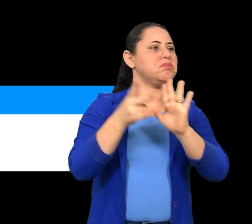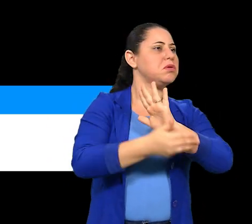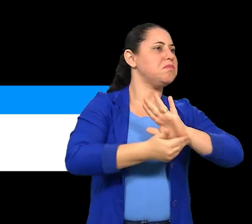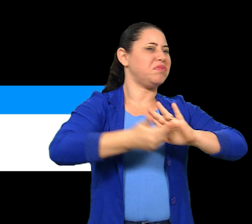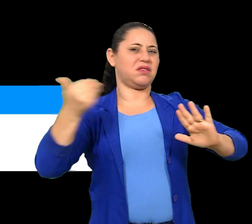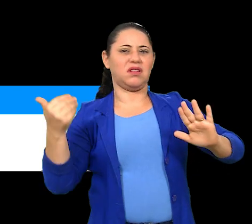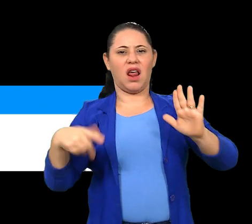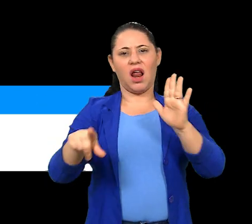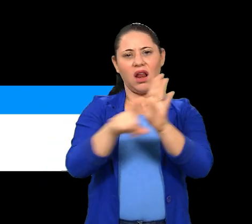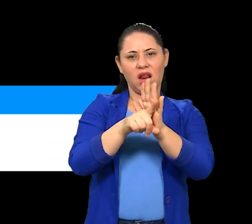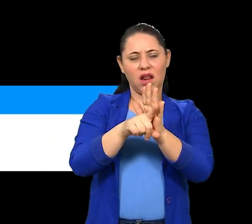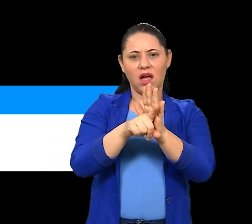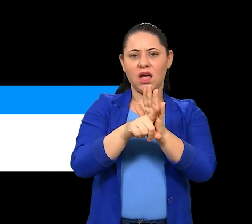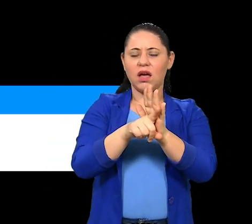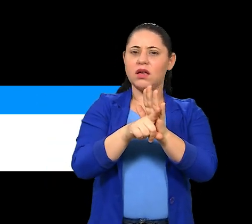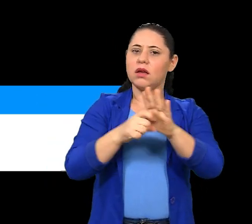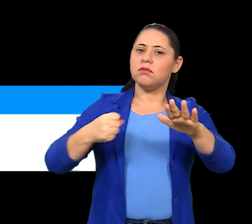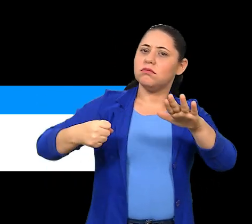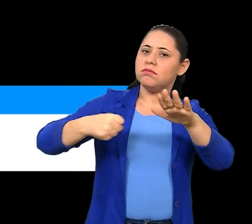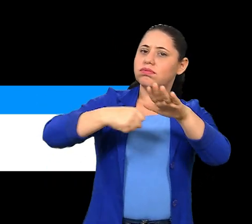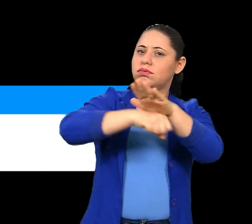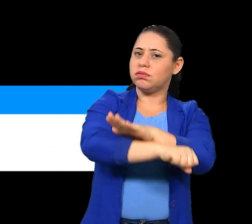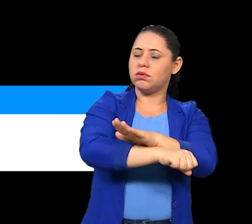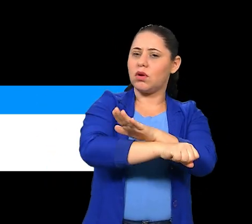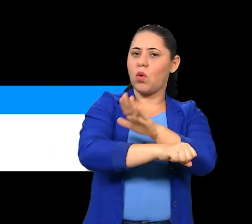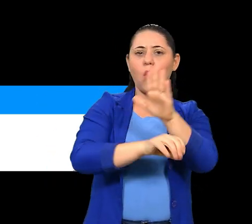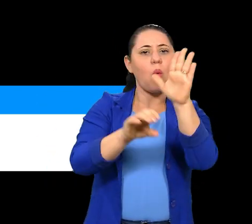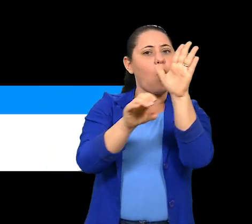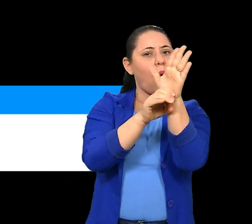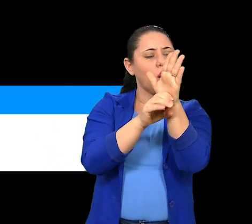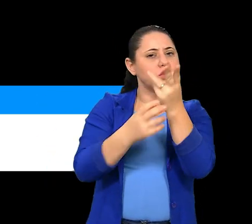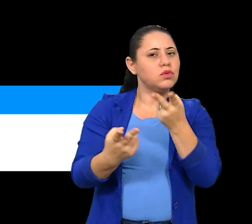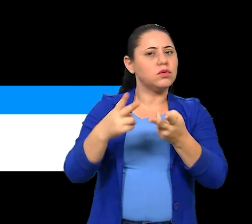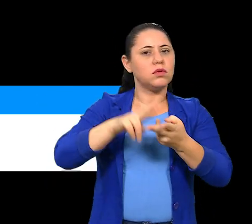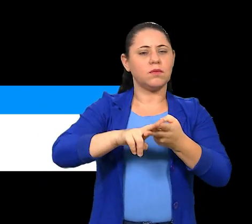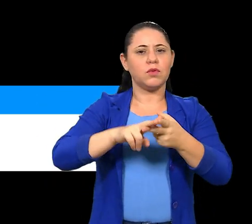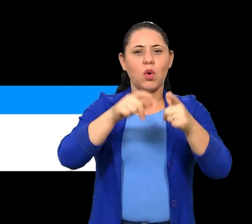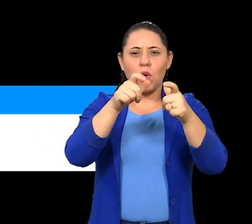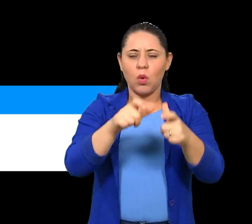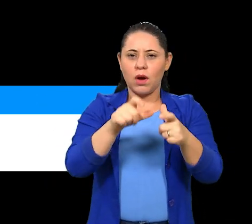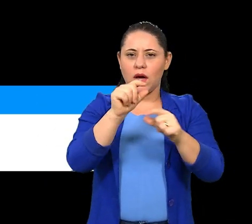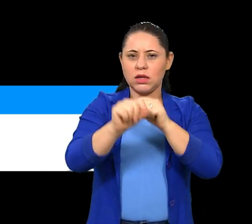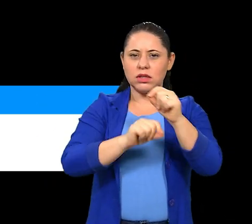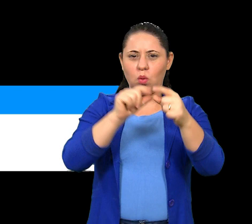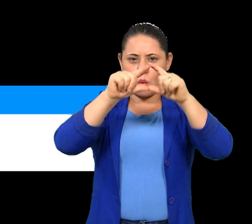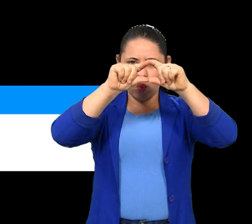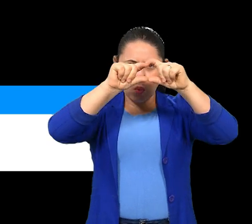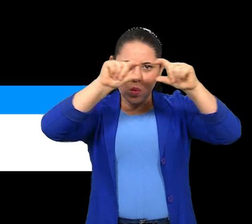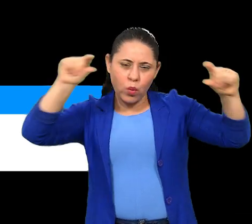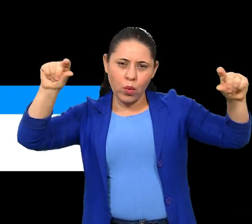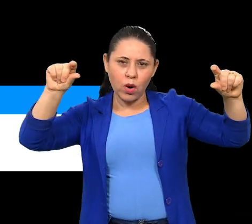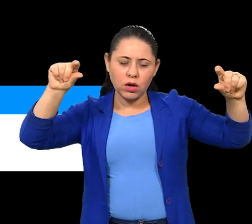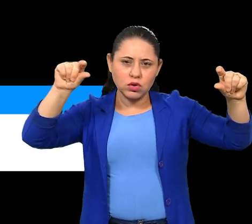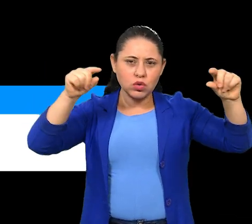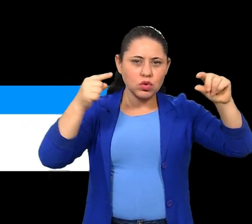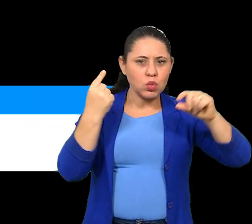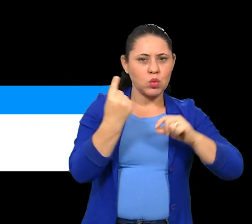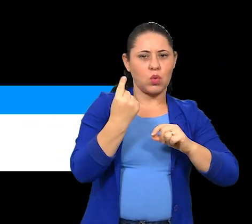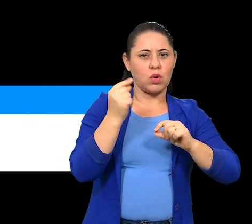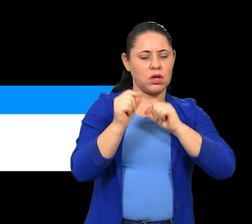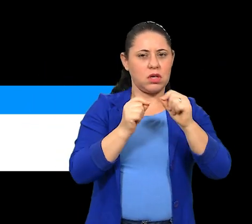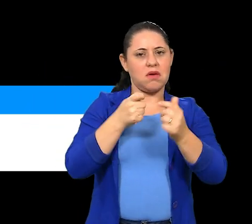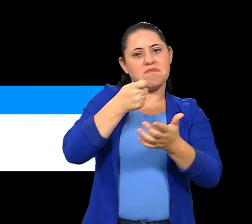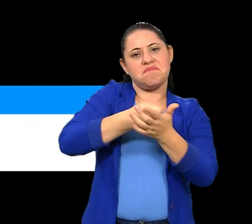foi preciso haver nesse país a revogação de uma lei e a inserção no código penal no lugar de um